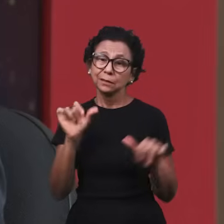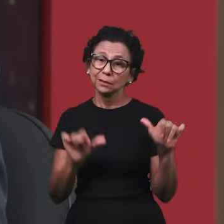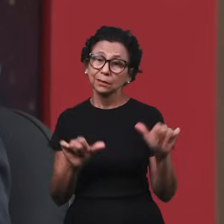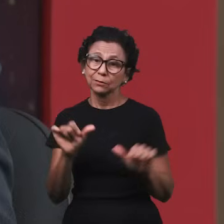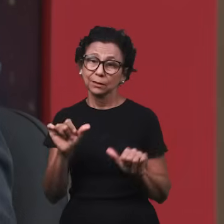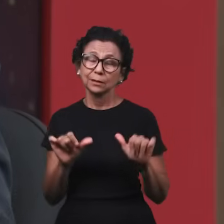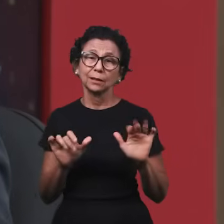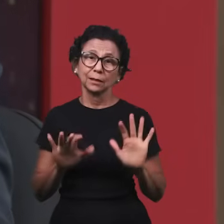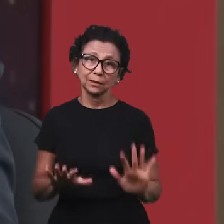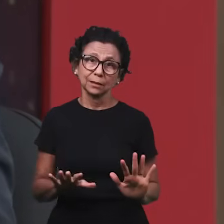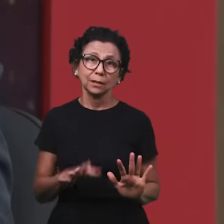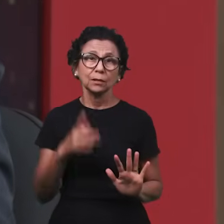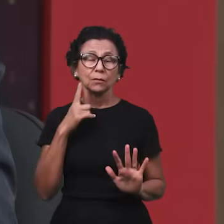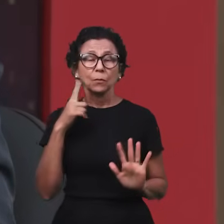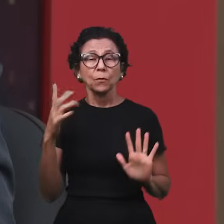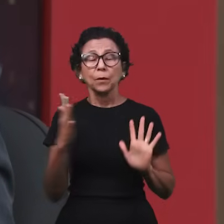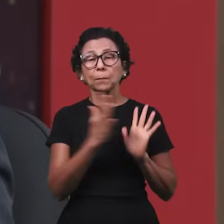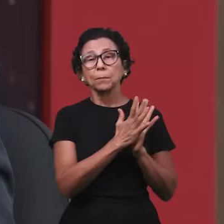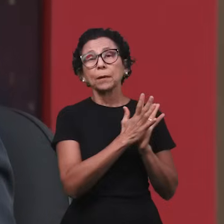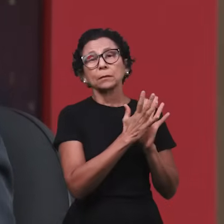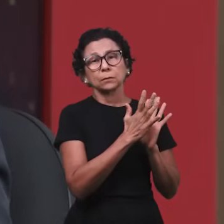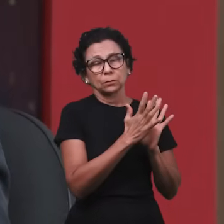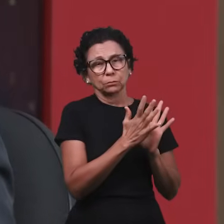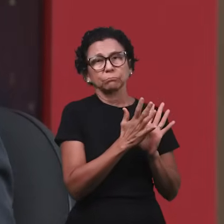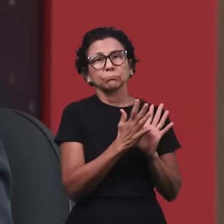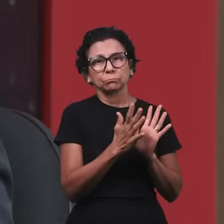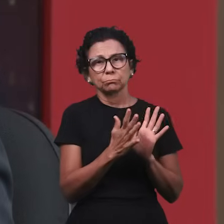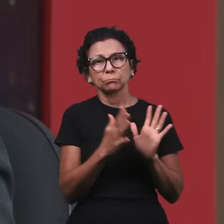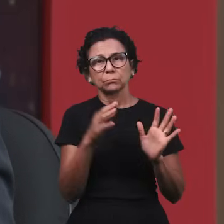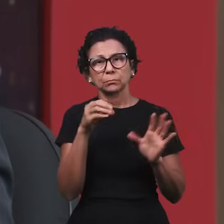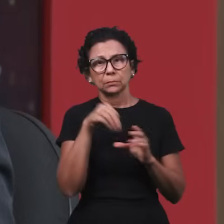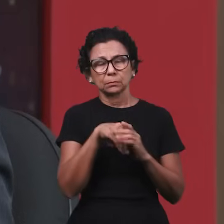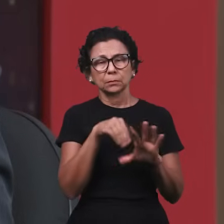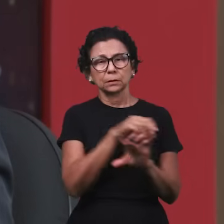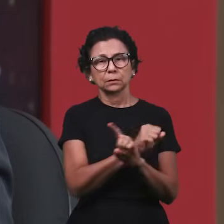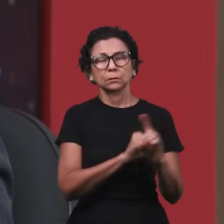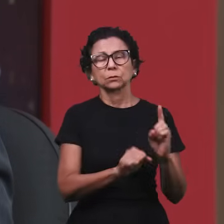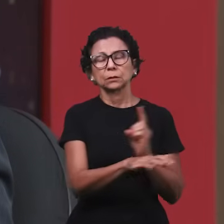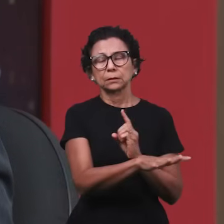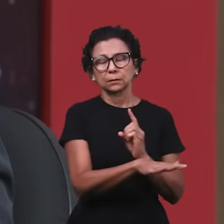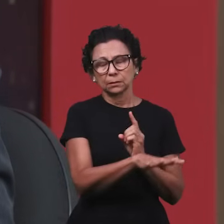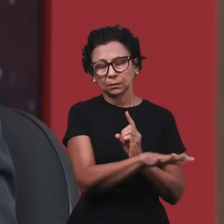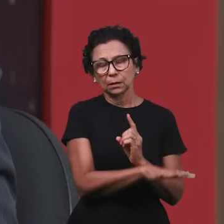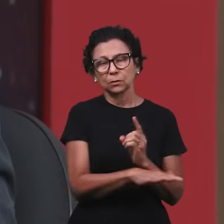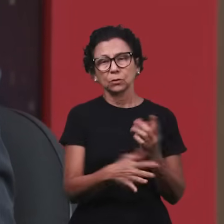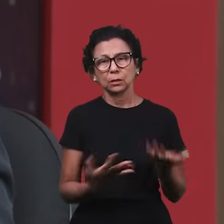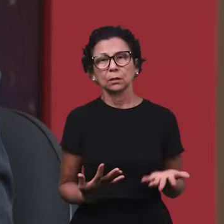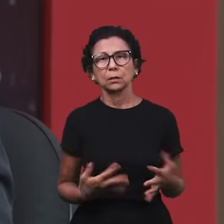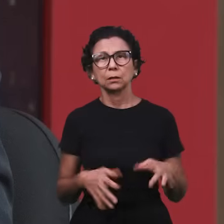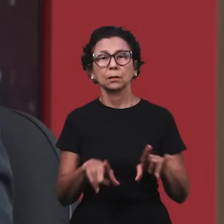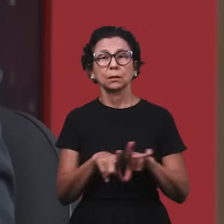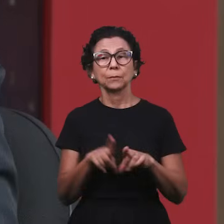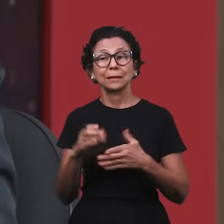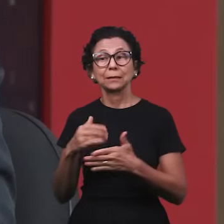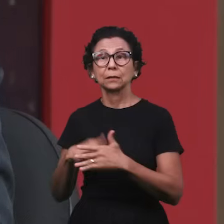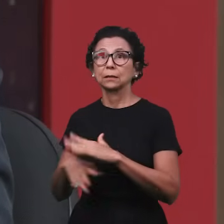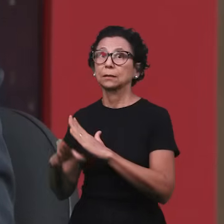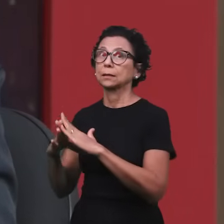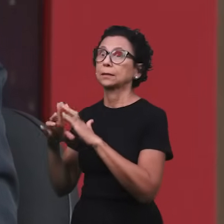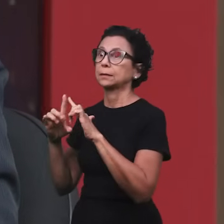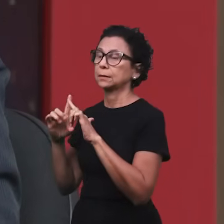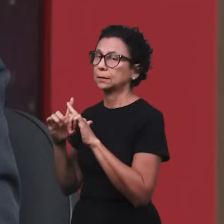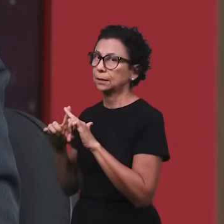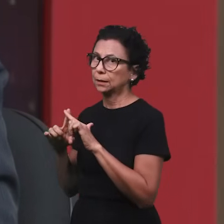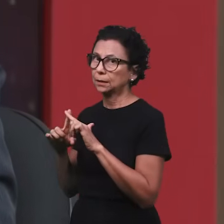dos desafios, os impactos disso na sociedade e também até mesmo na igreja e os